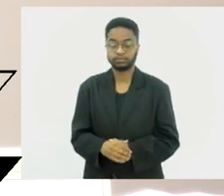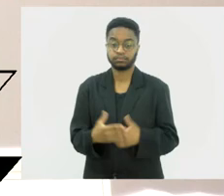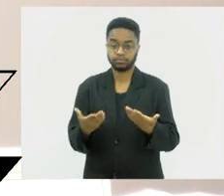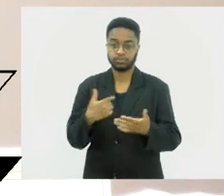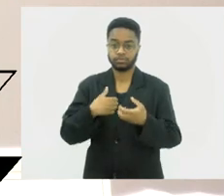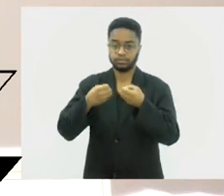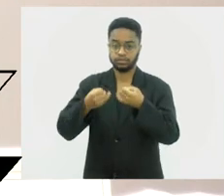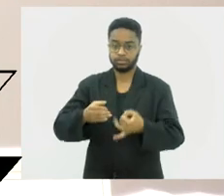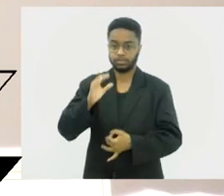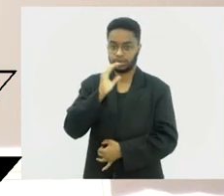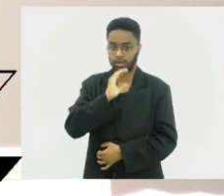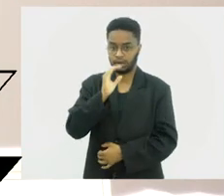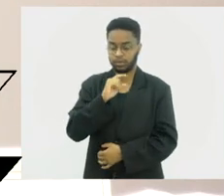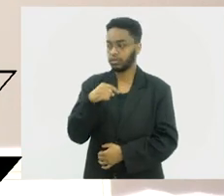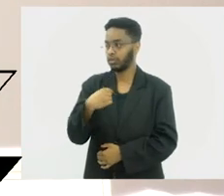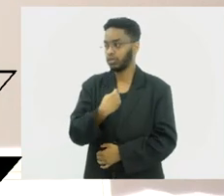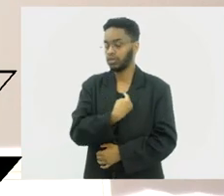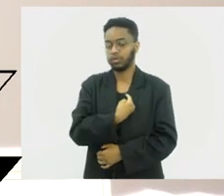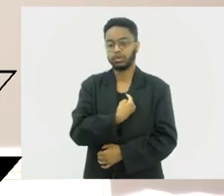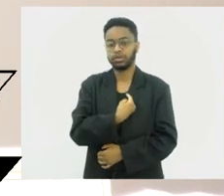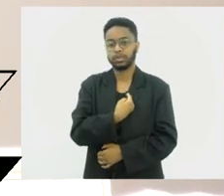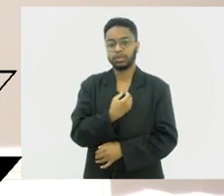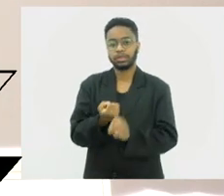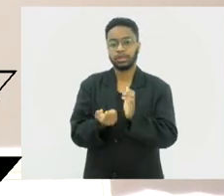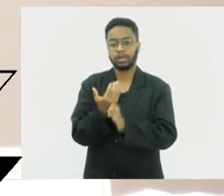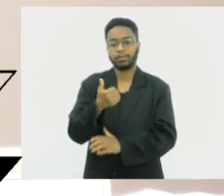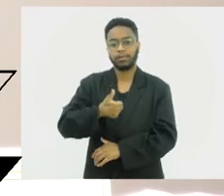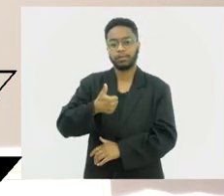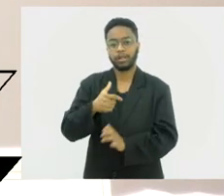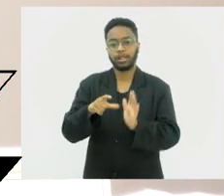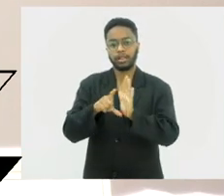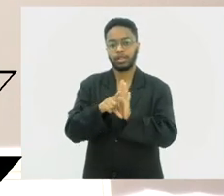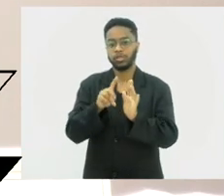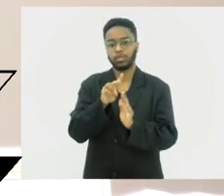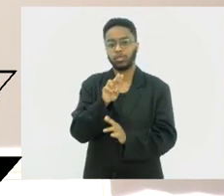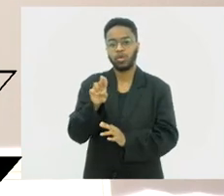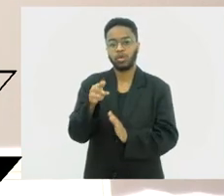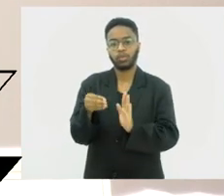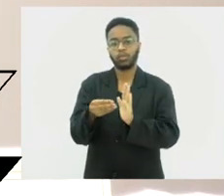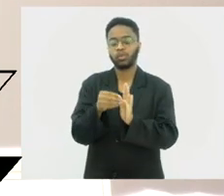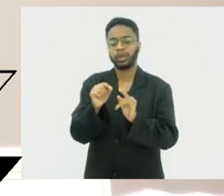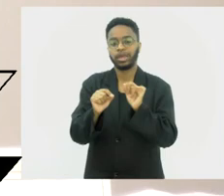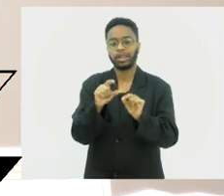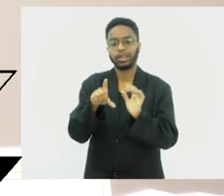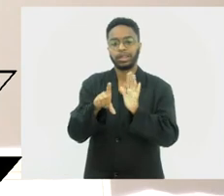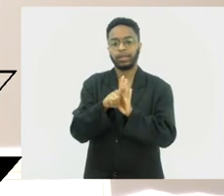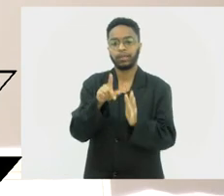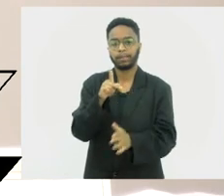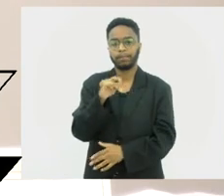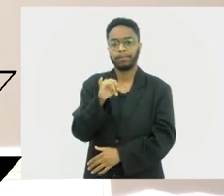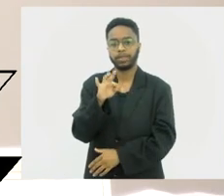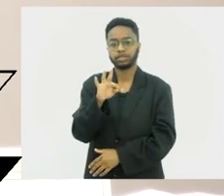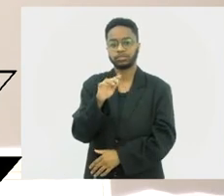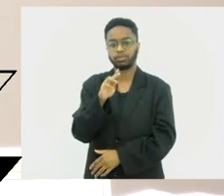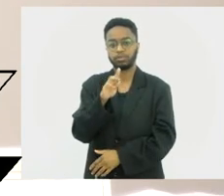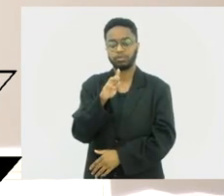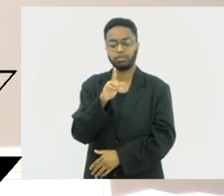rapidamente, nós fizemos a primeira lei, chamada Lei do Pitbull, porque nunca era Lei do Pitbull, sempre foi de